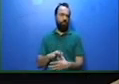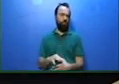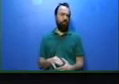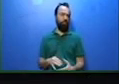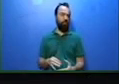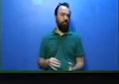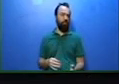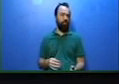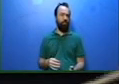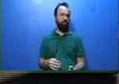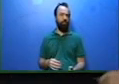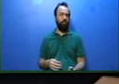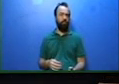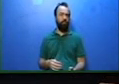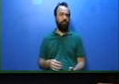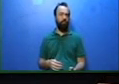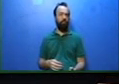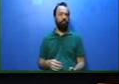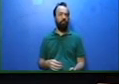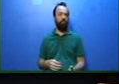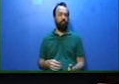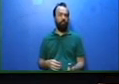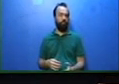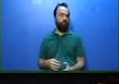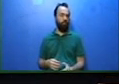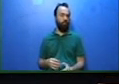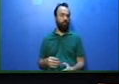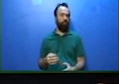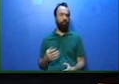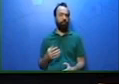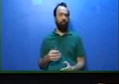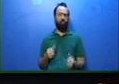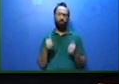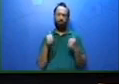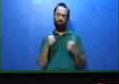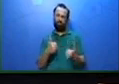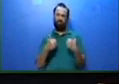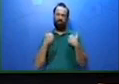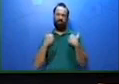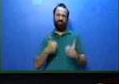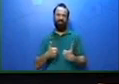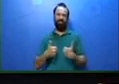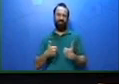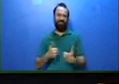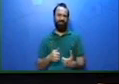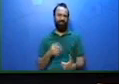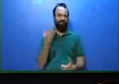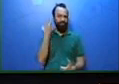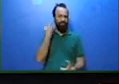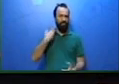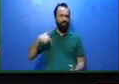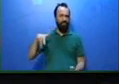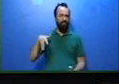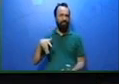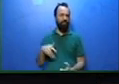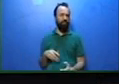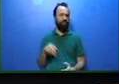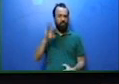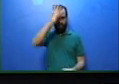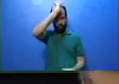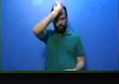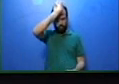fitness? Logo a Magali? Vamos ver. Uau, que legal, Magali, disse